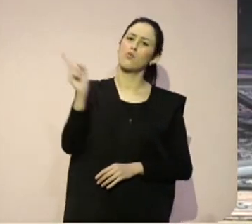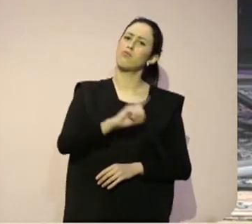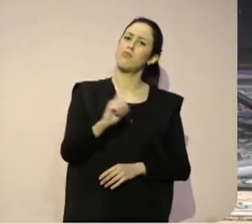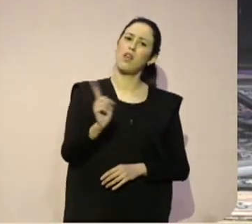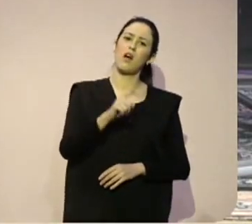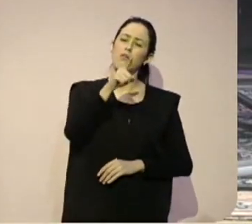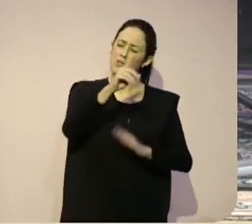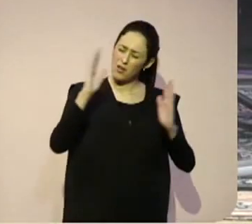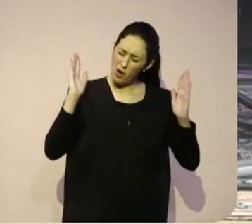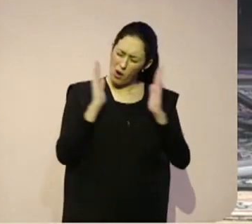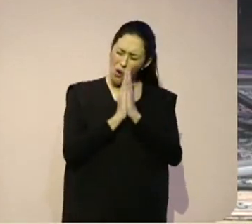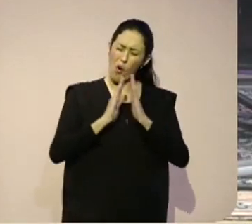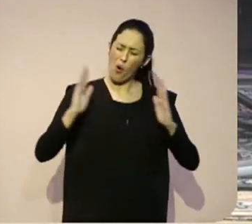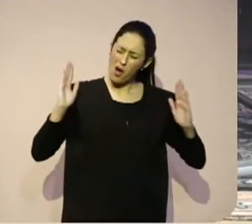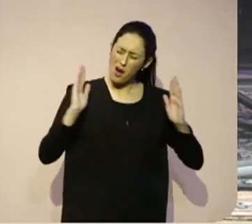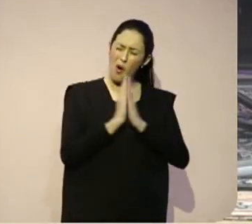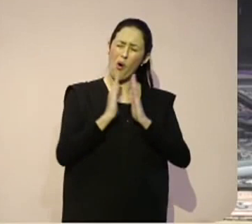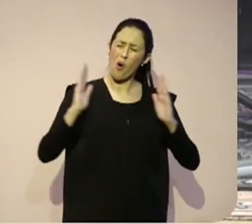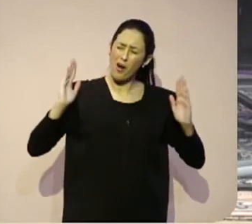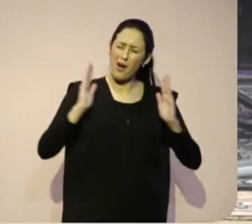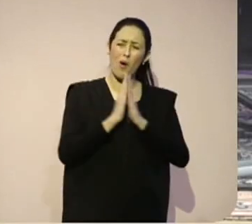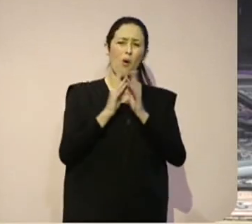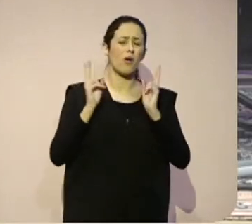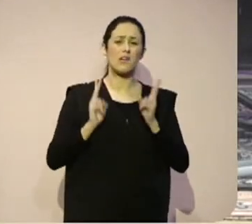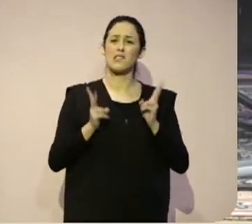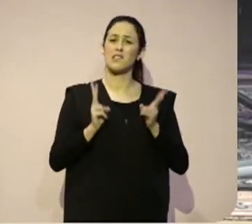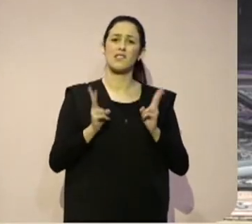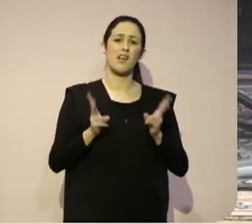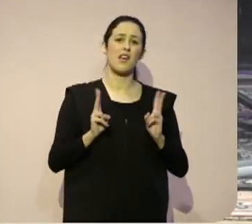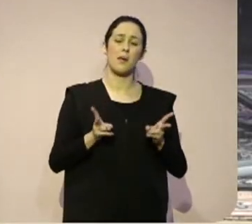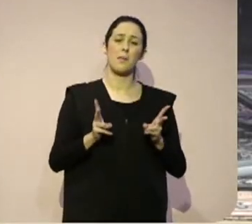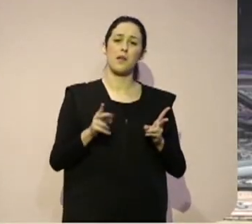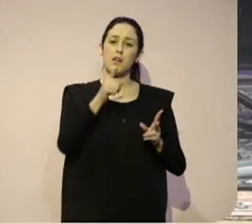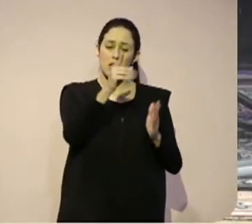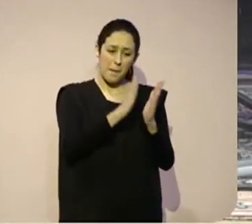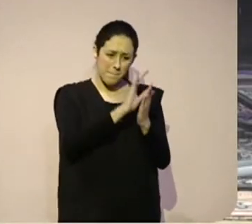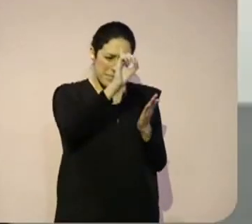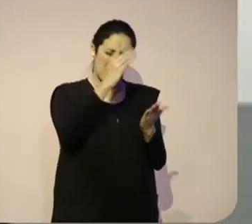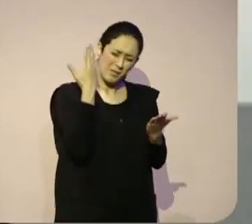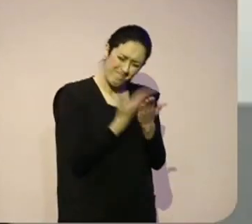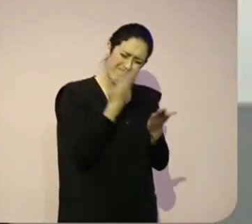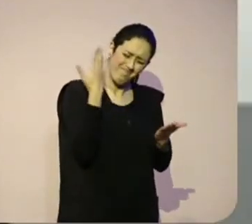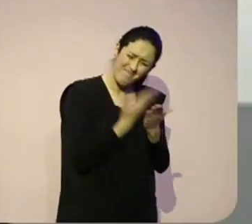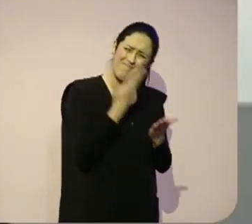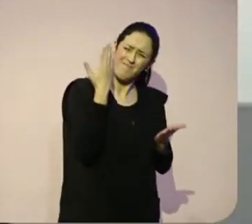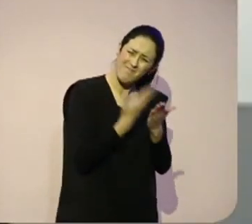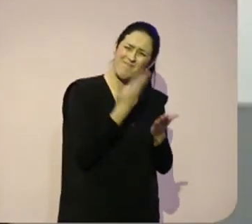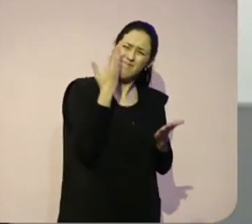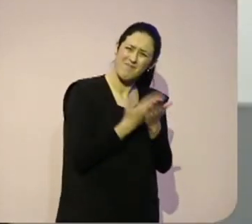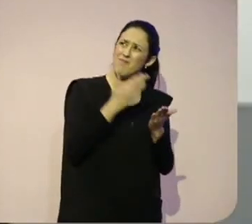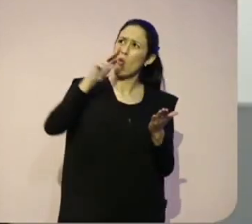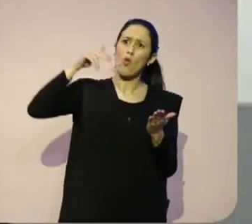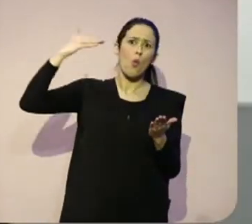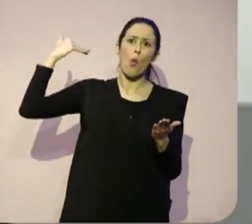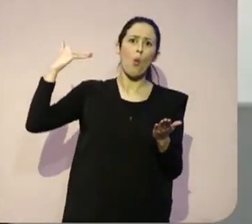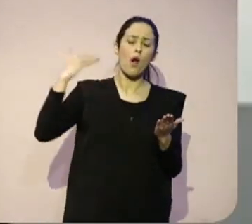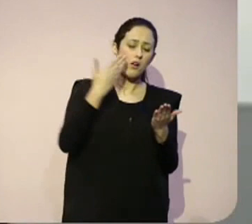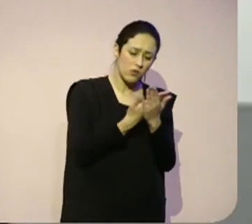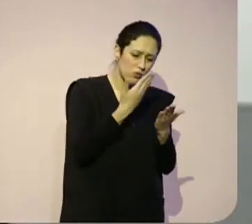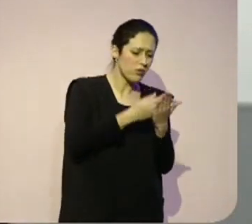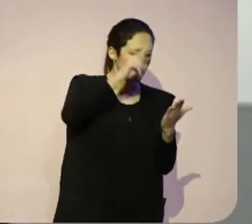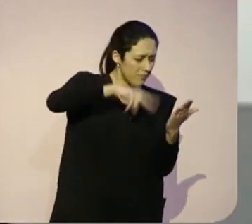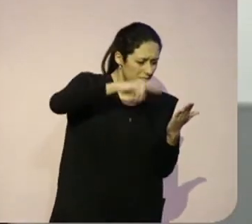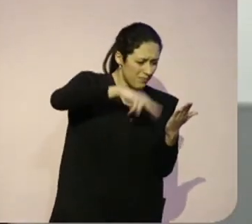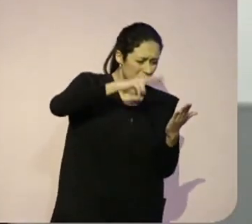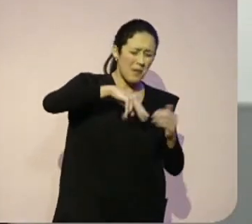antes orou deve ser uma ambição nossa. Estudar a Bíblia como nunca antes estudamos deve ser um